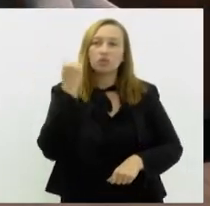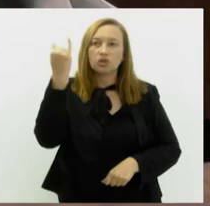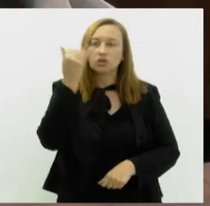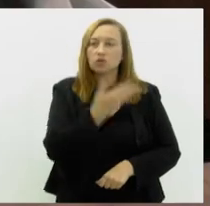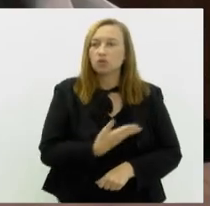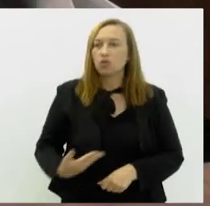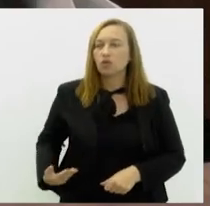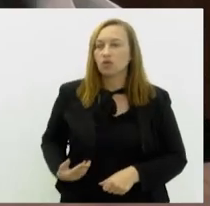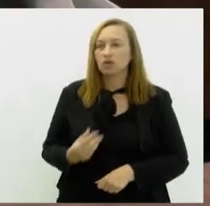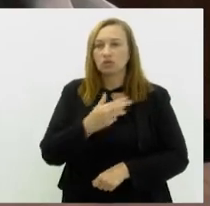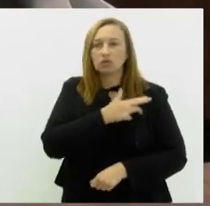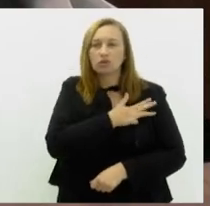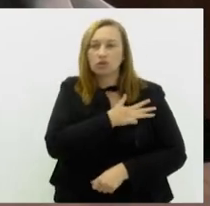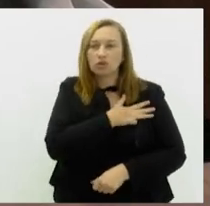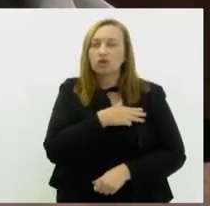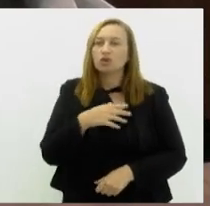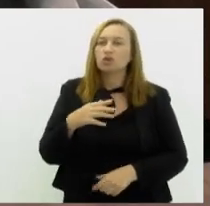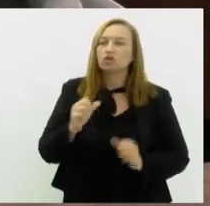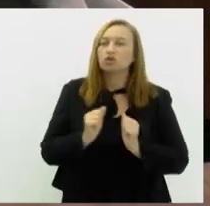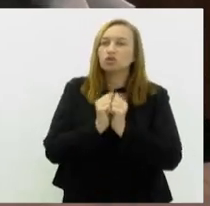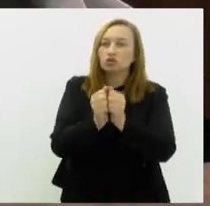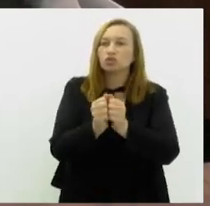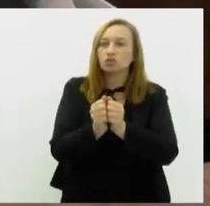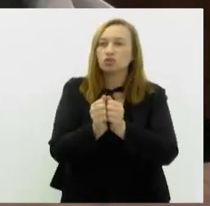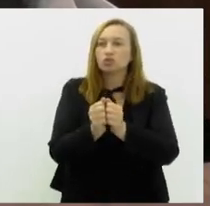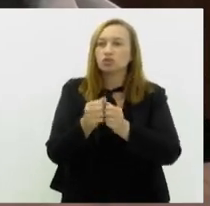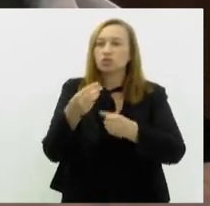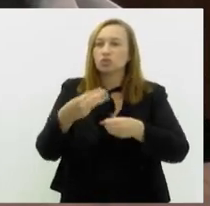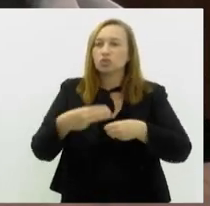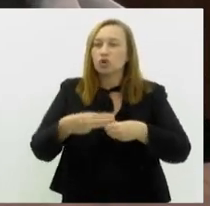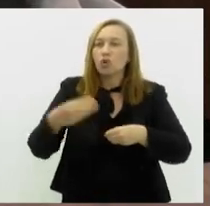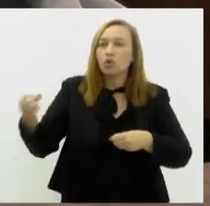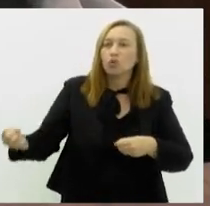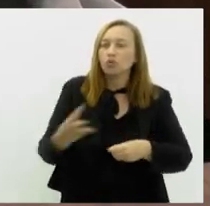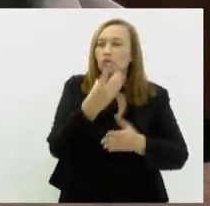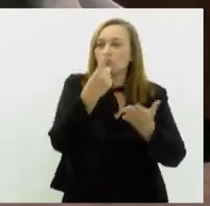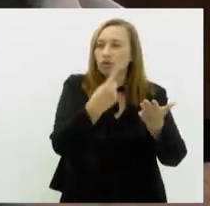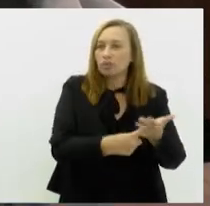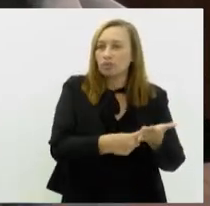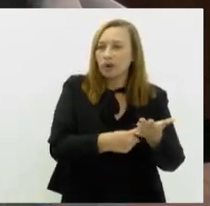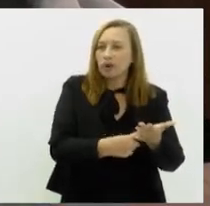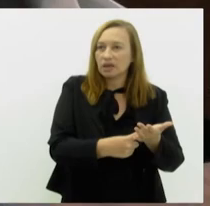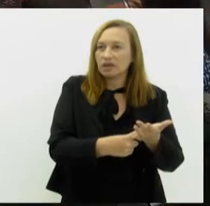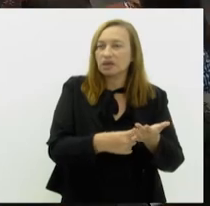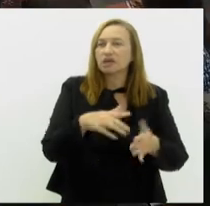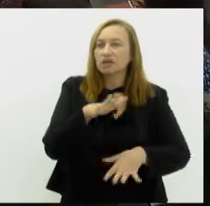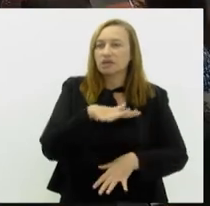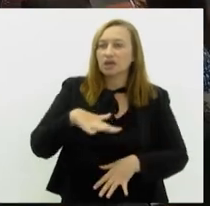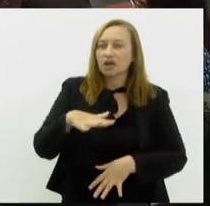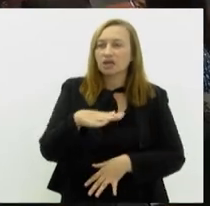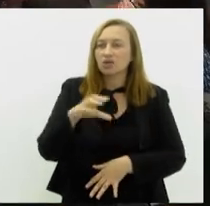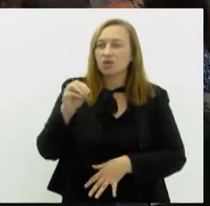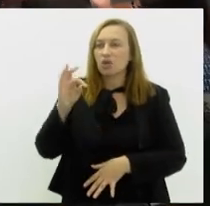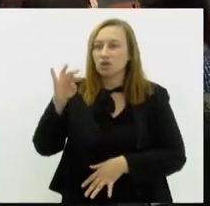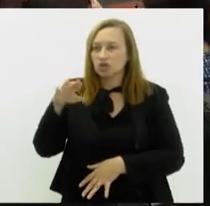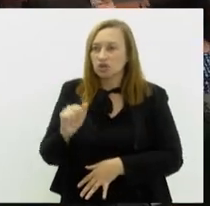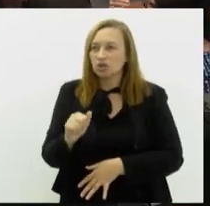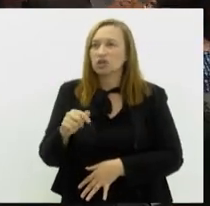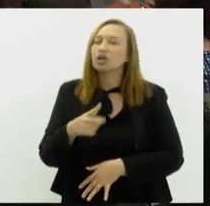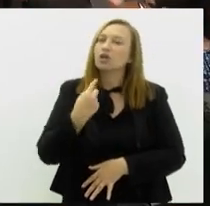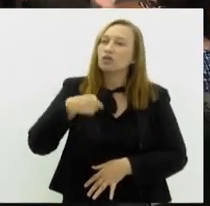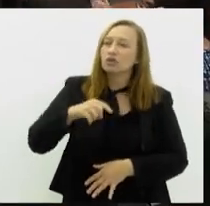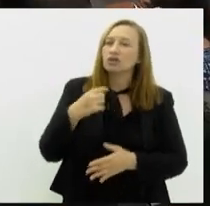Lula, junto dos municípios, que é o lançamento do novo PAC na área de contenção de encostas. Eu estive na Secretaria